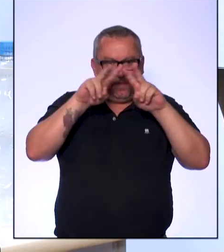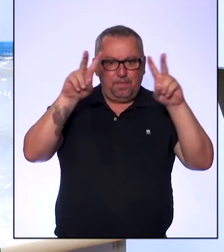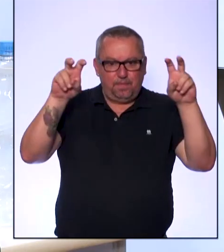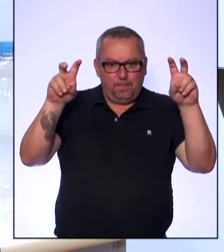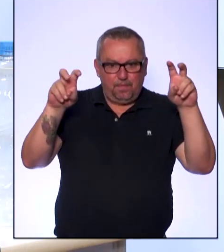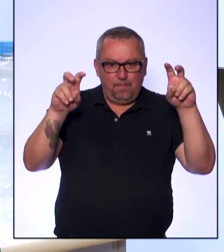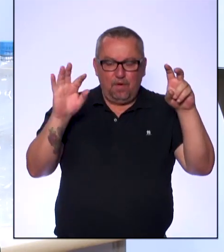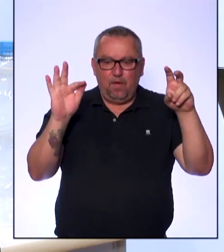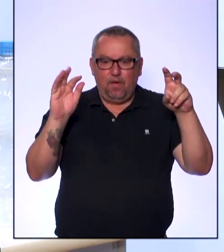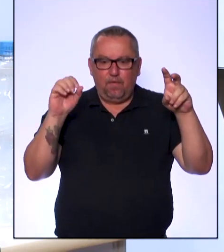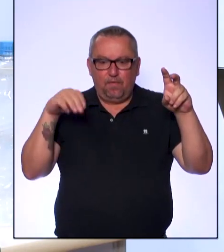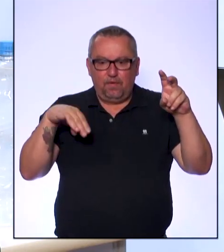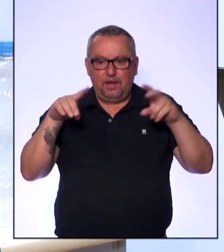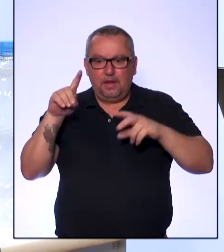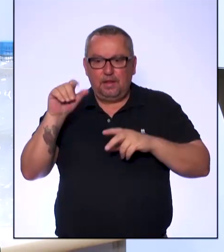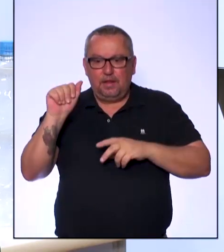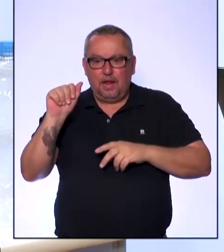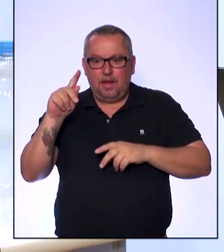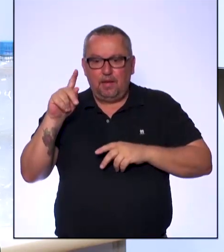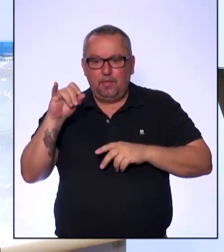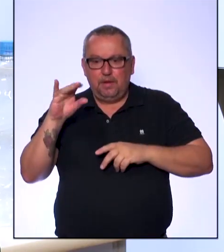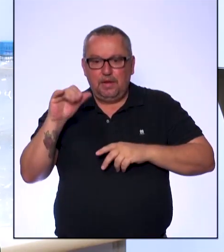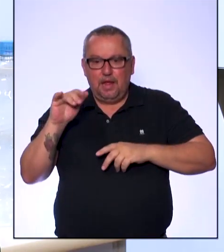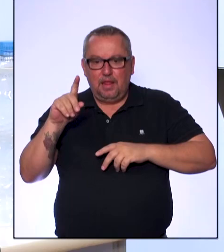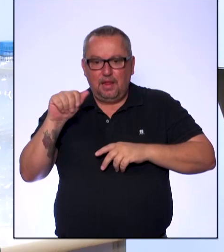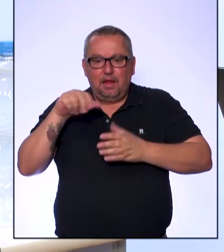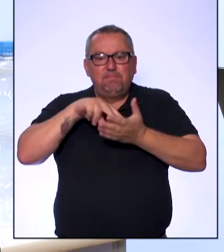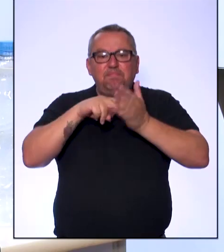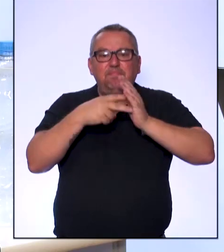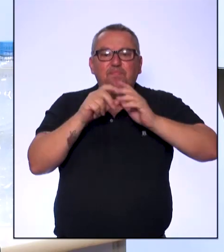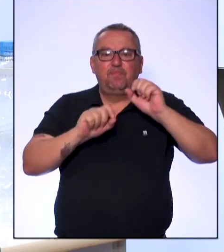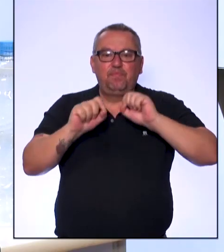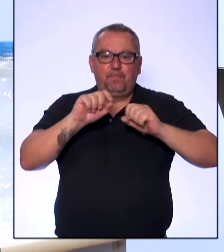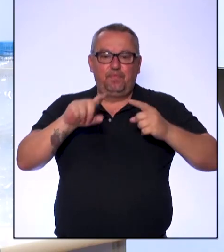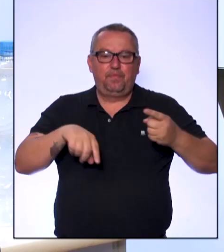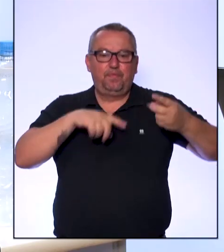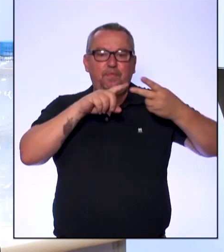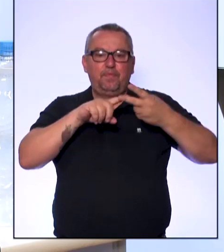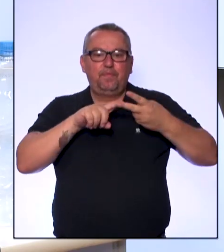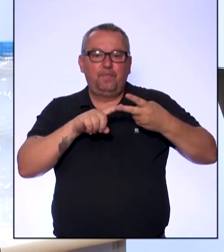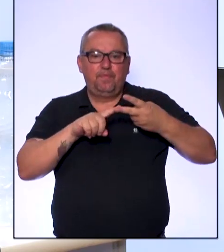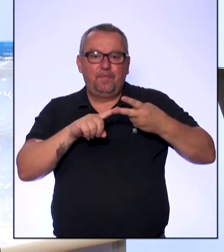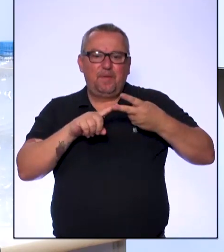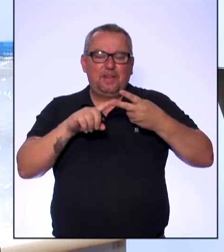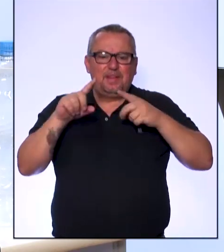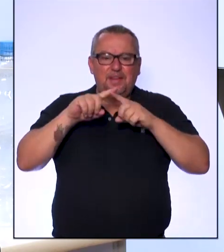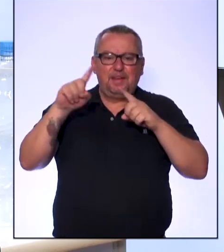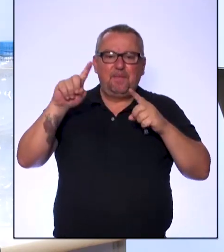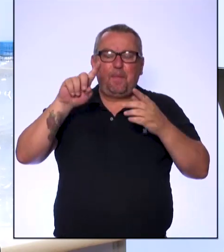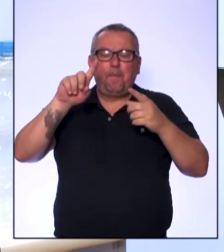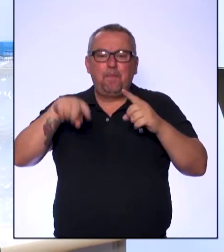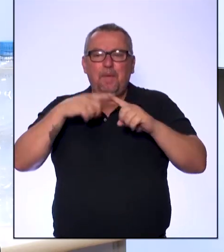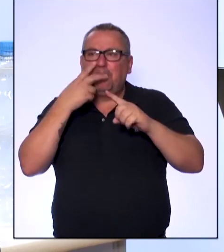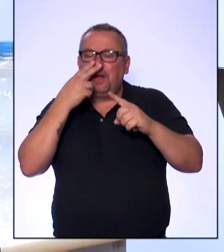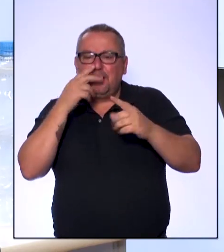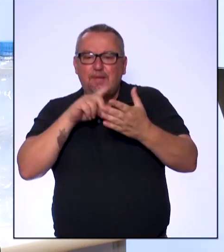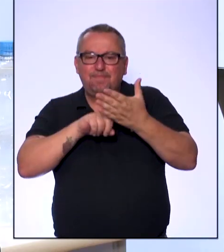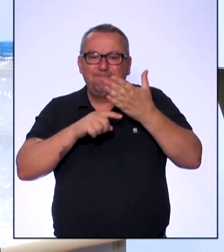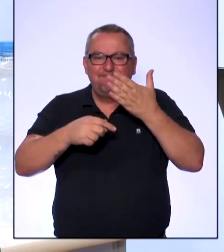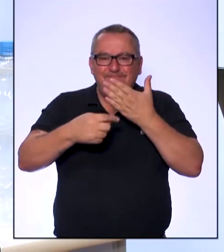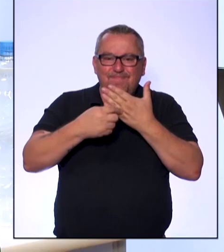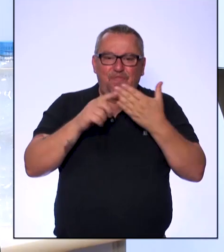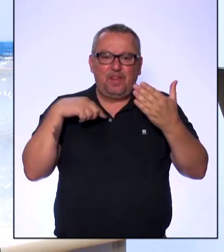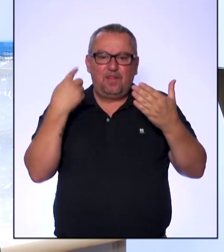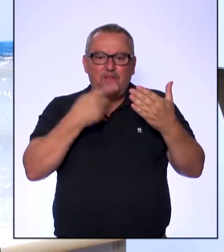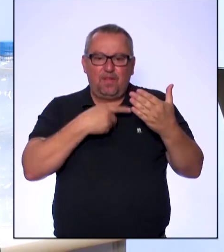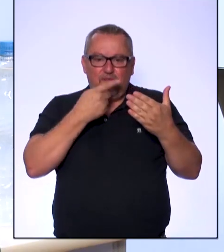da picada". O que ela quer dizer? E a segunda, no sentido figurado. Vocês se lembram ontem que nós